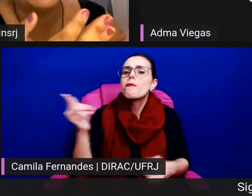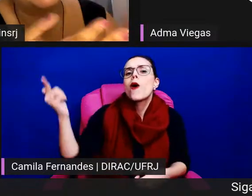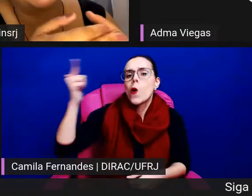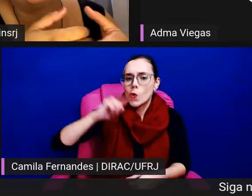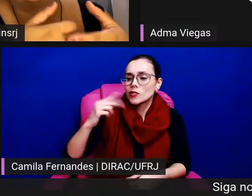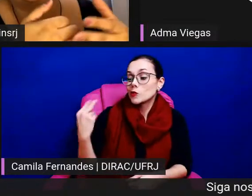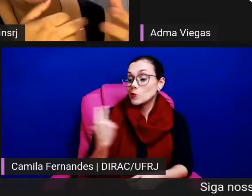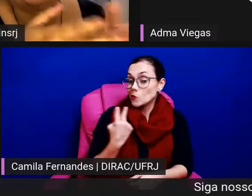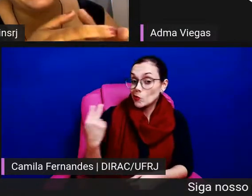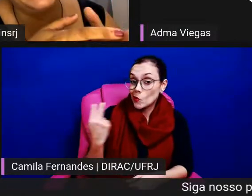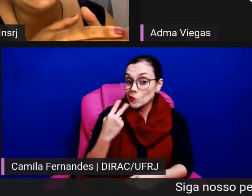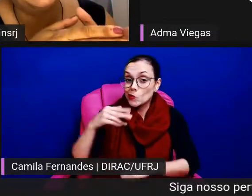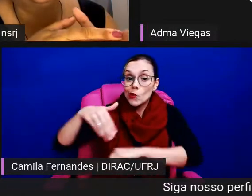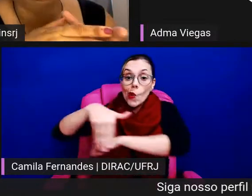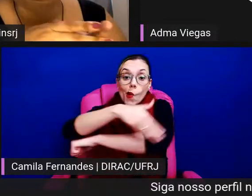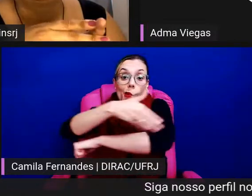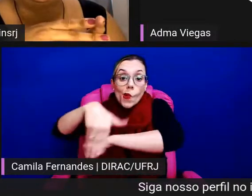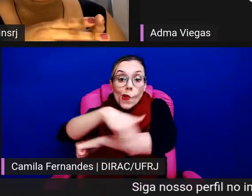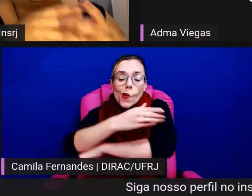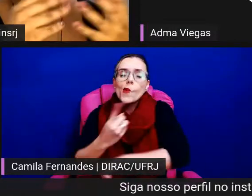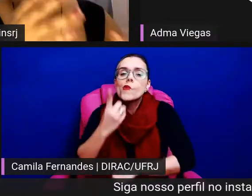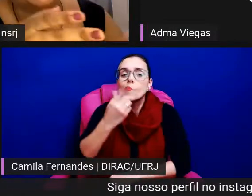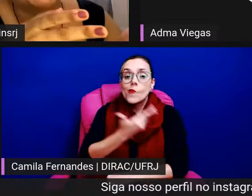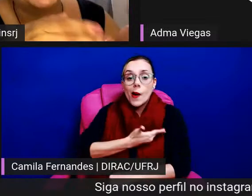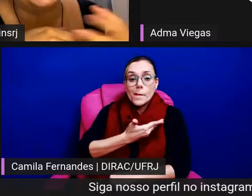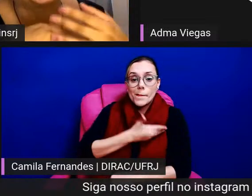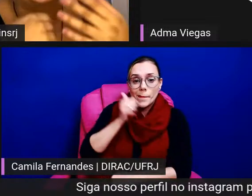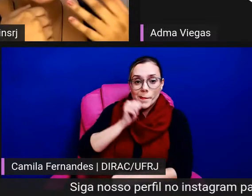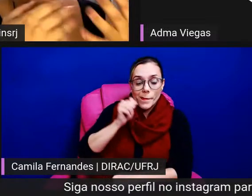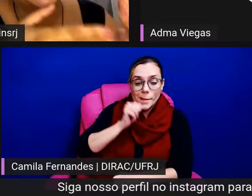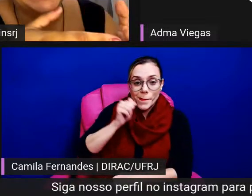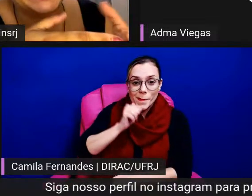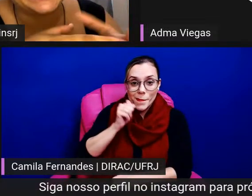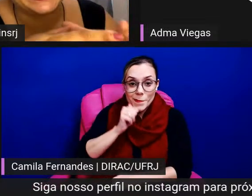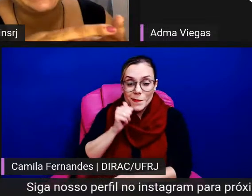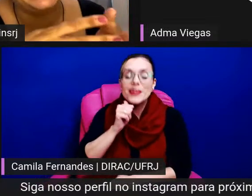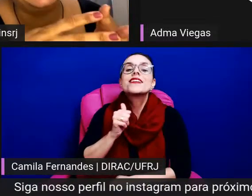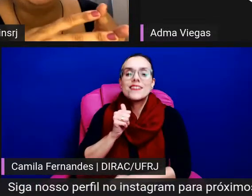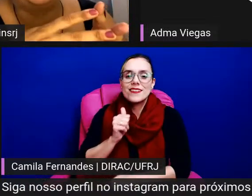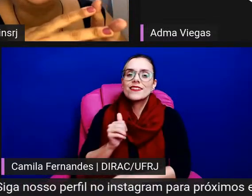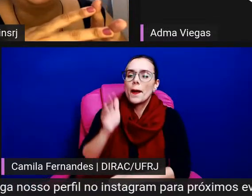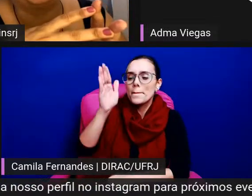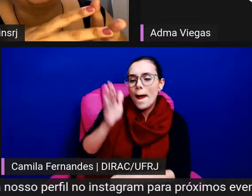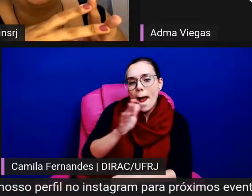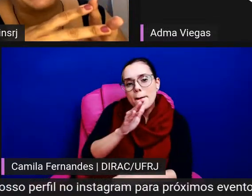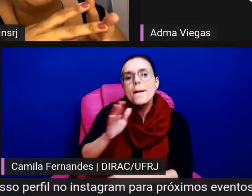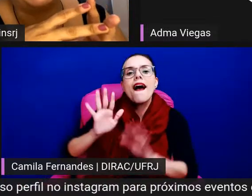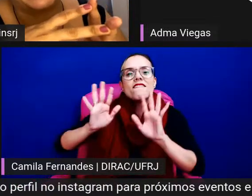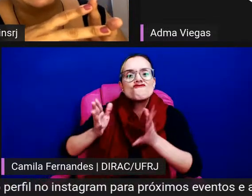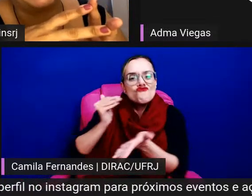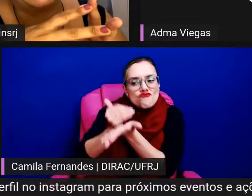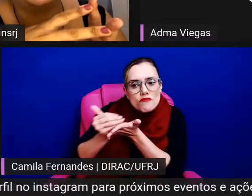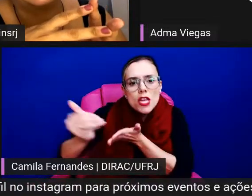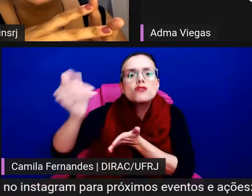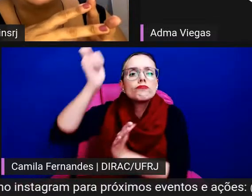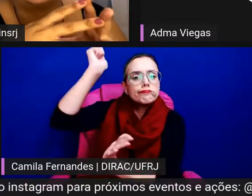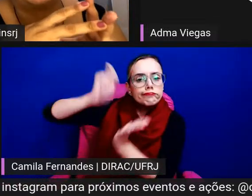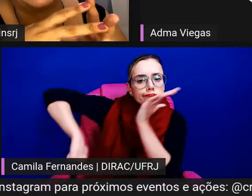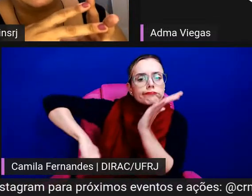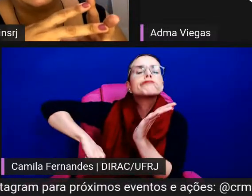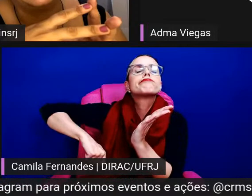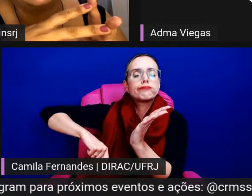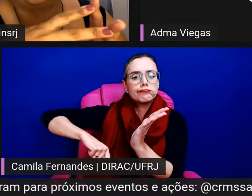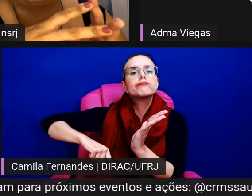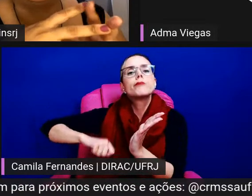na rua com uma amiga celebrando o nosso amor, as nossas lutas ali. Foi um belo casamento que a